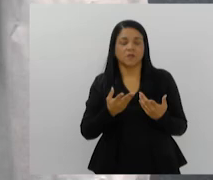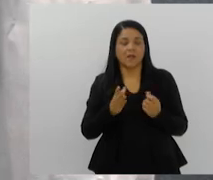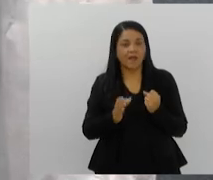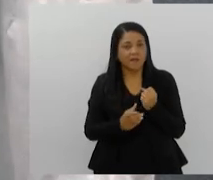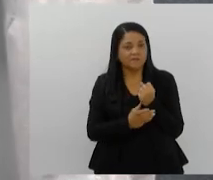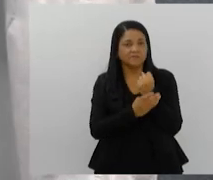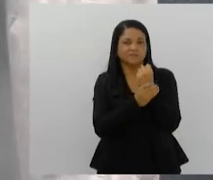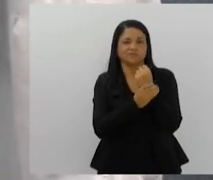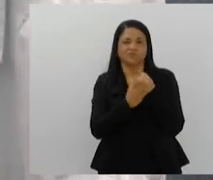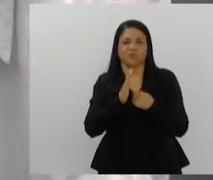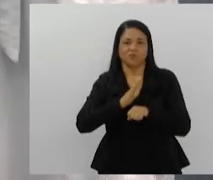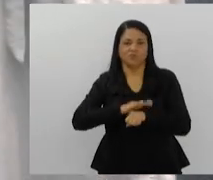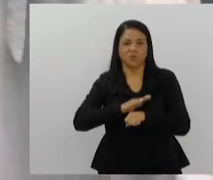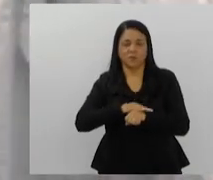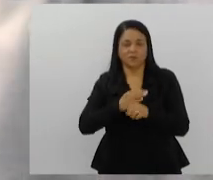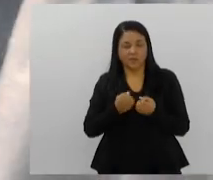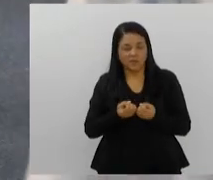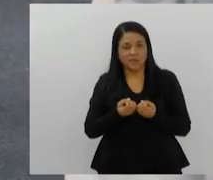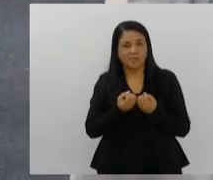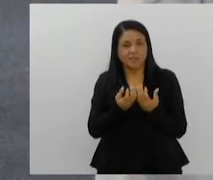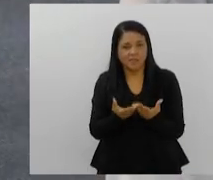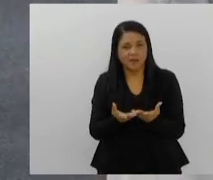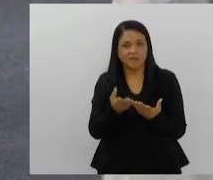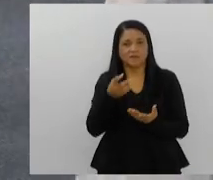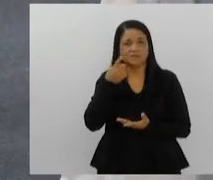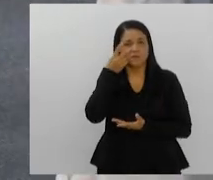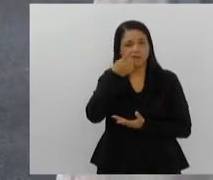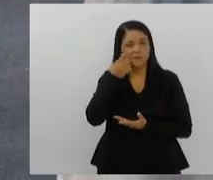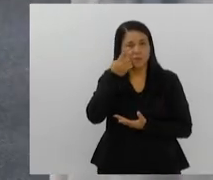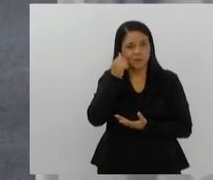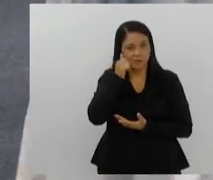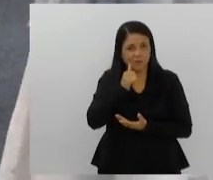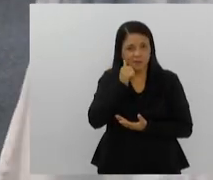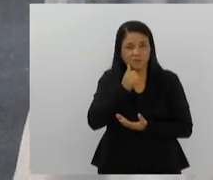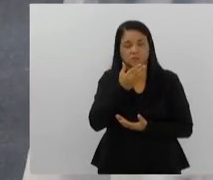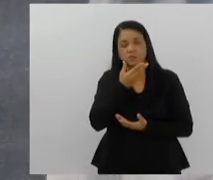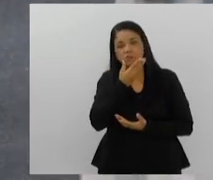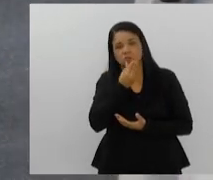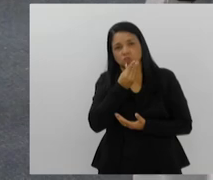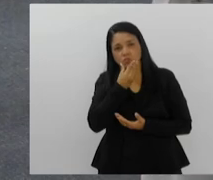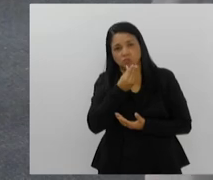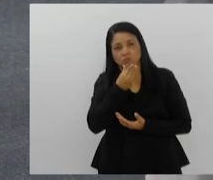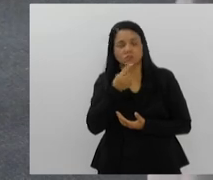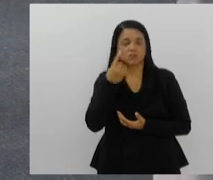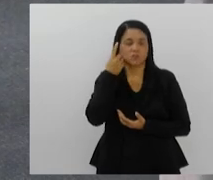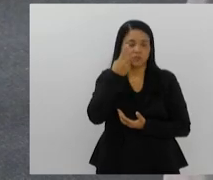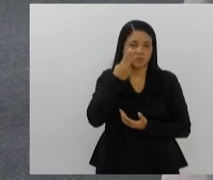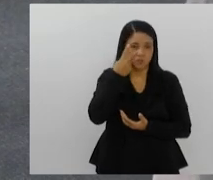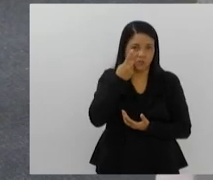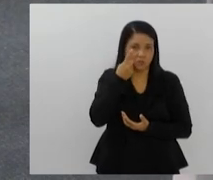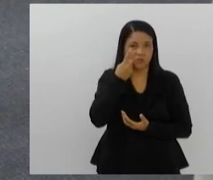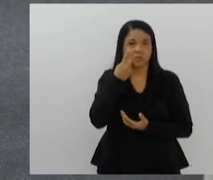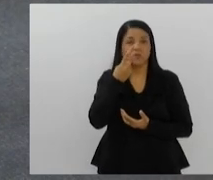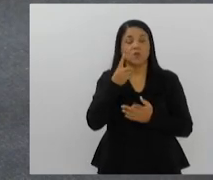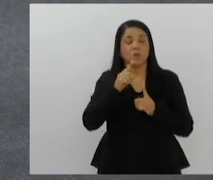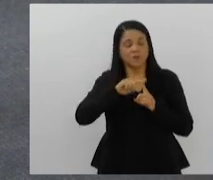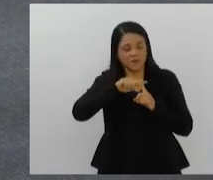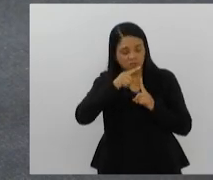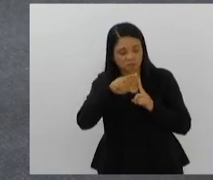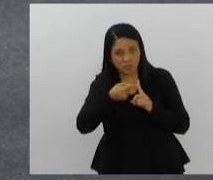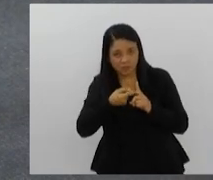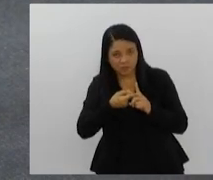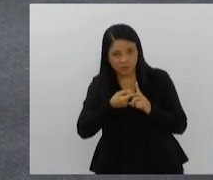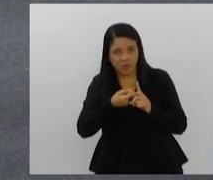momento que entrega para as deputadas em exercício, também para os deputados em exercício, uma gestação e